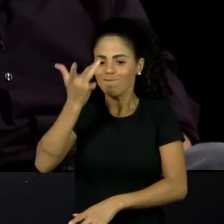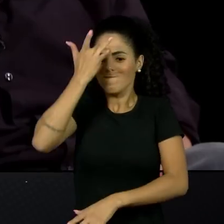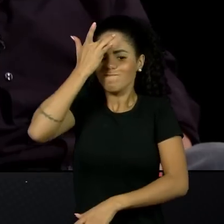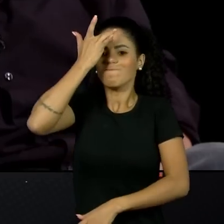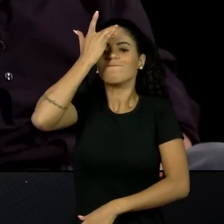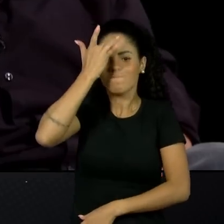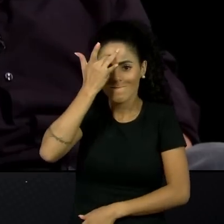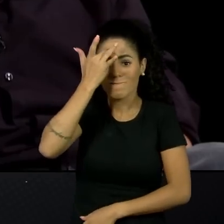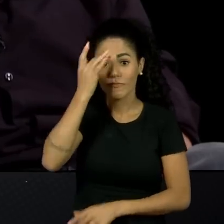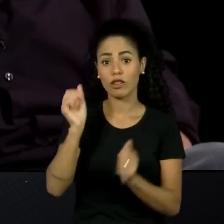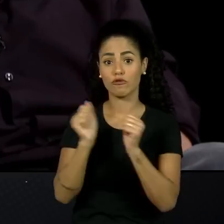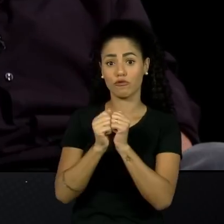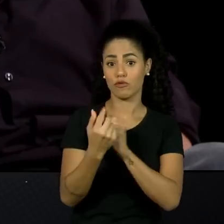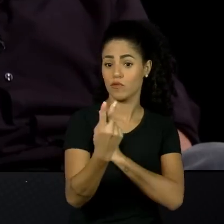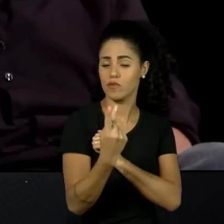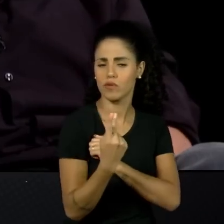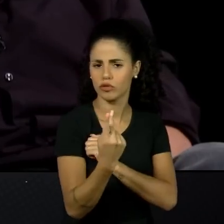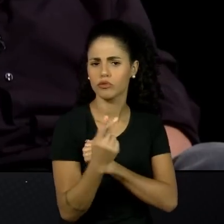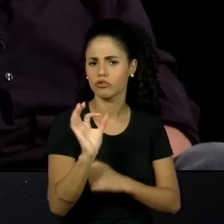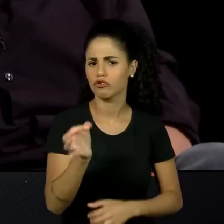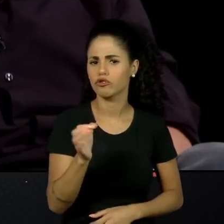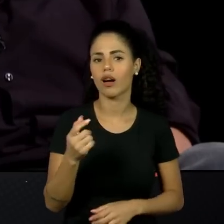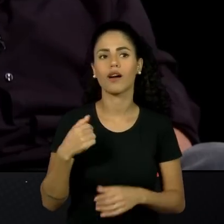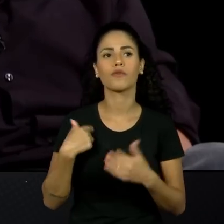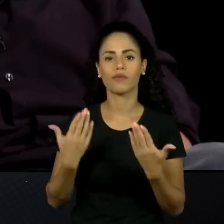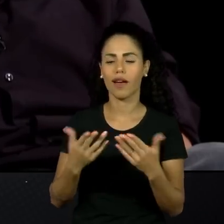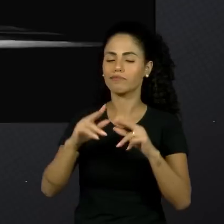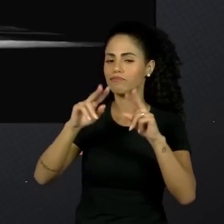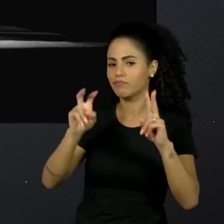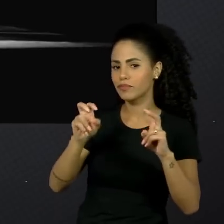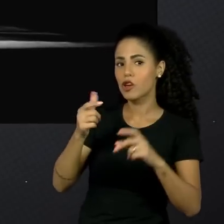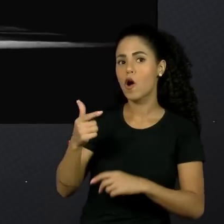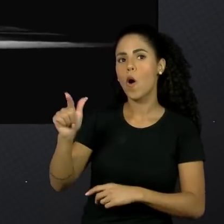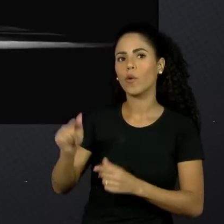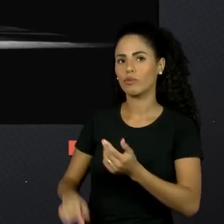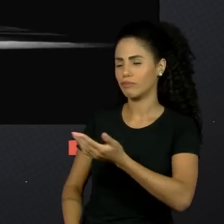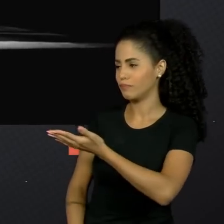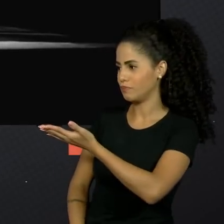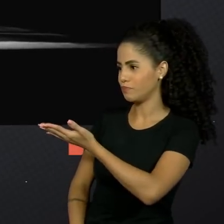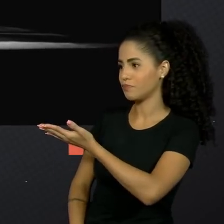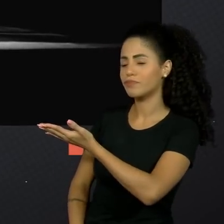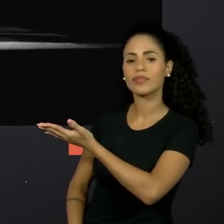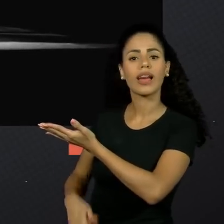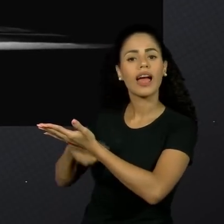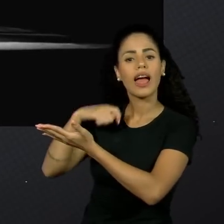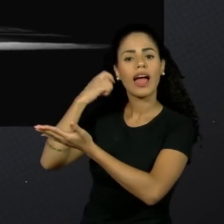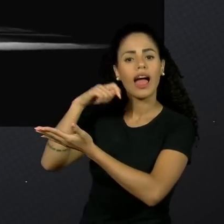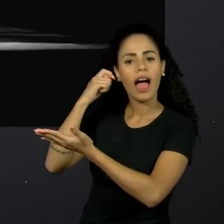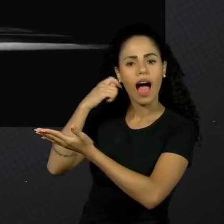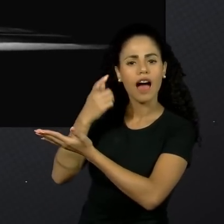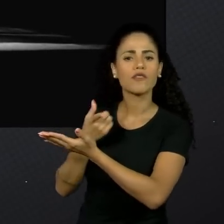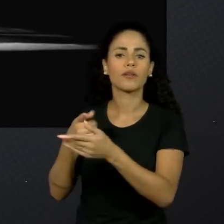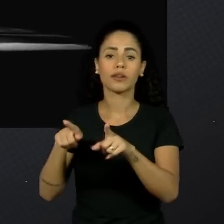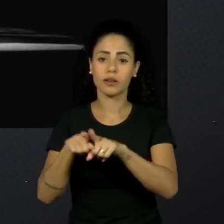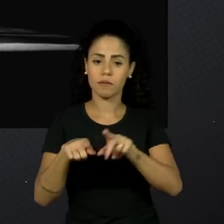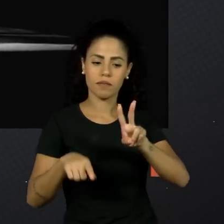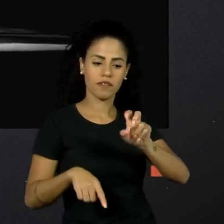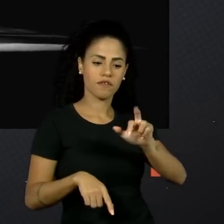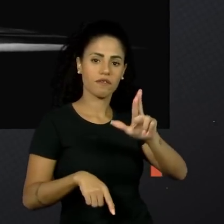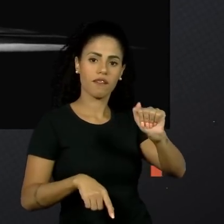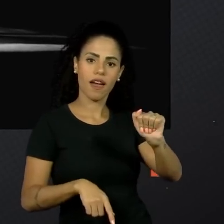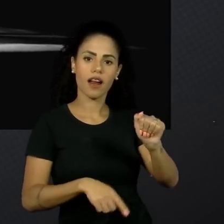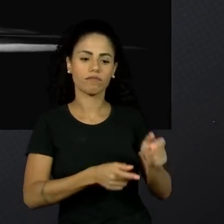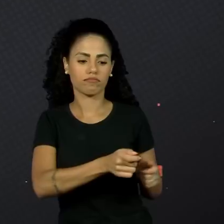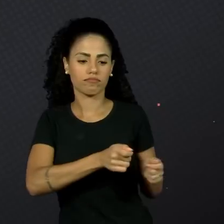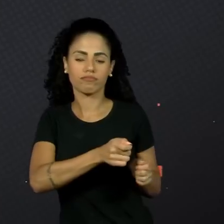eu e Guilherme fizemos juntos é O Estrangeiro, onde ele era o ator e a Vera Holtz dirigiu essa